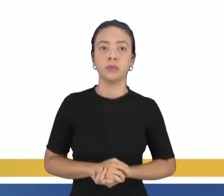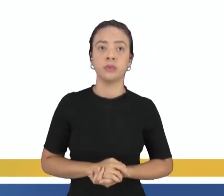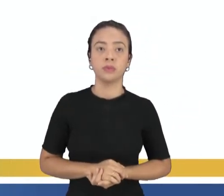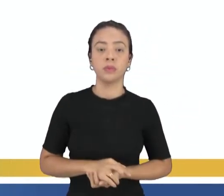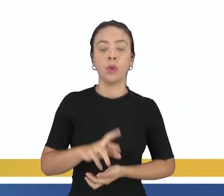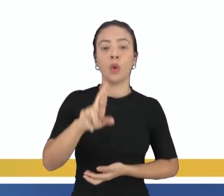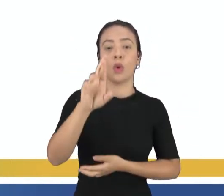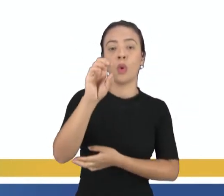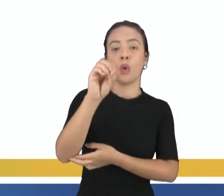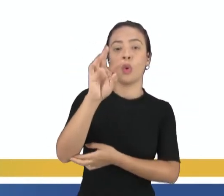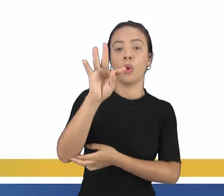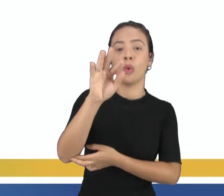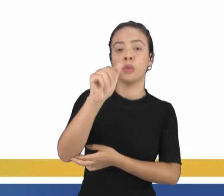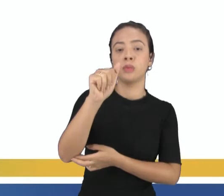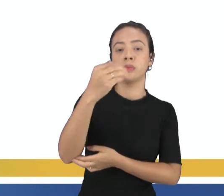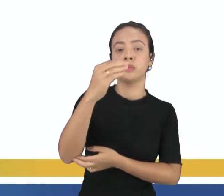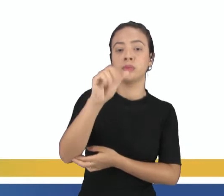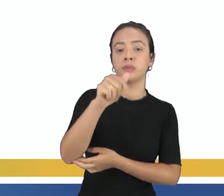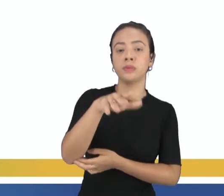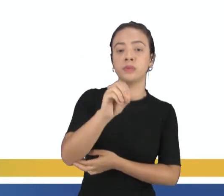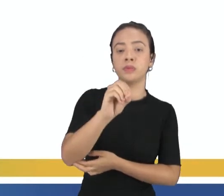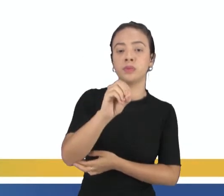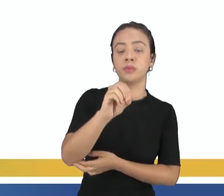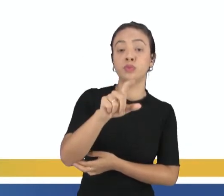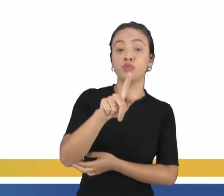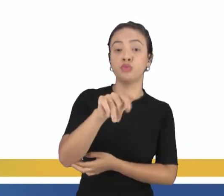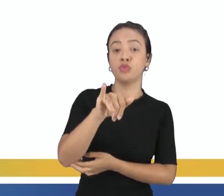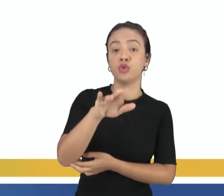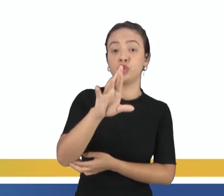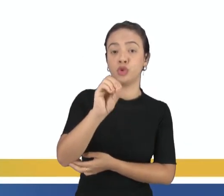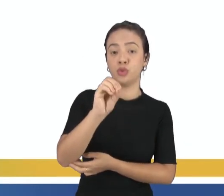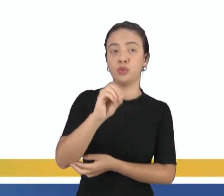Rotação de giro, né? Tá girando aí. Ok?